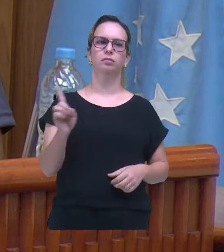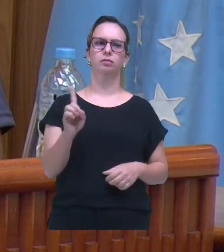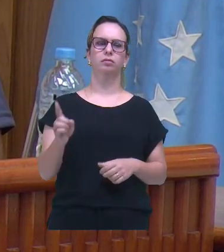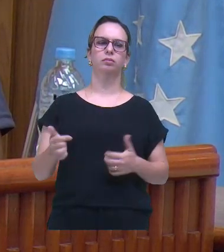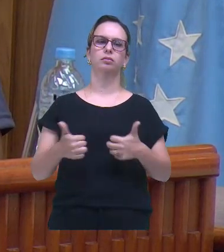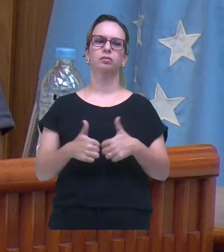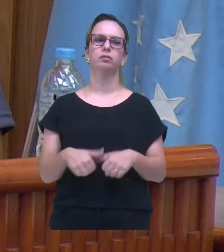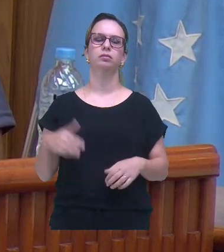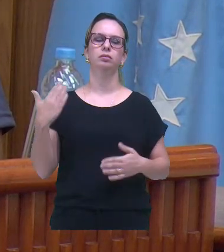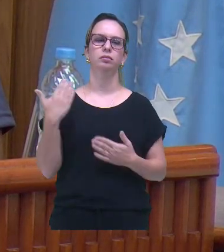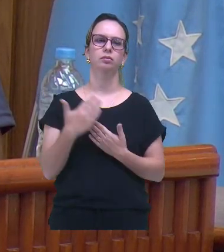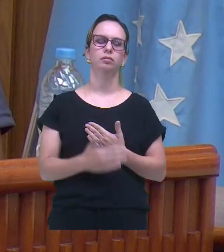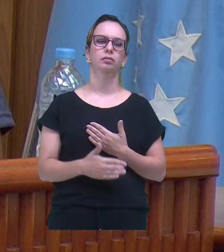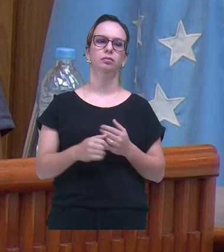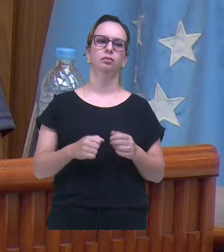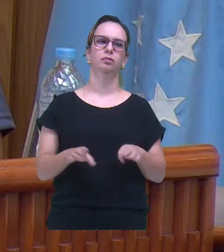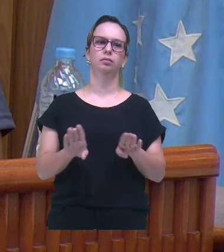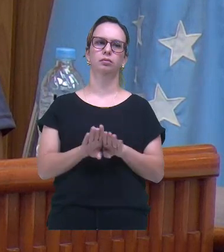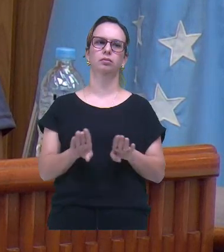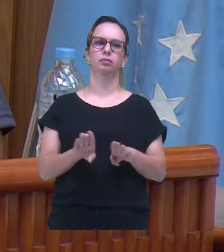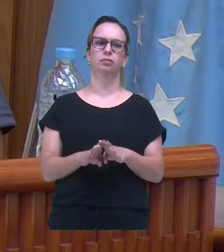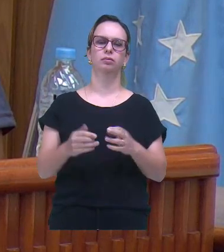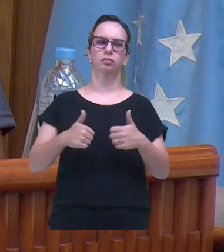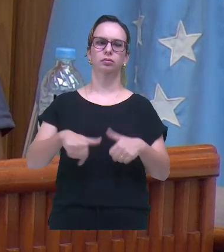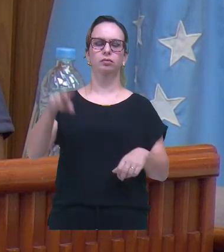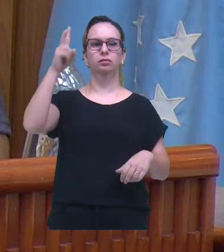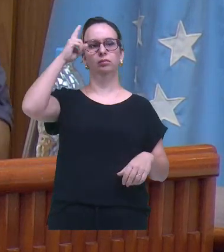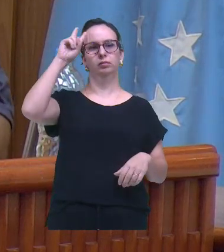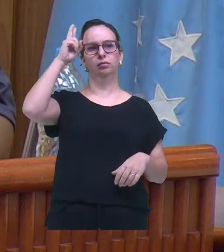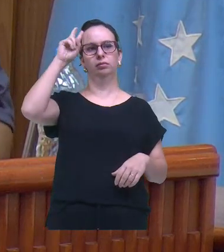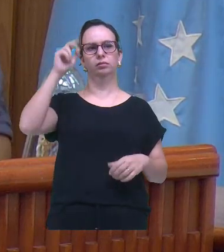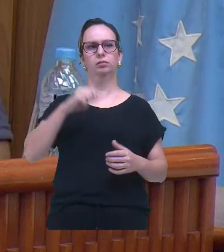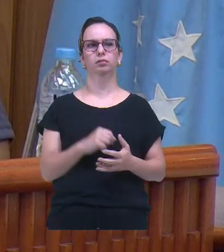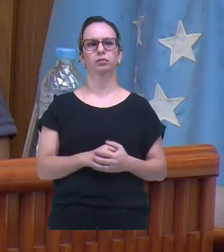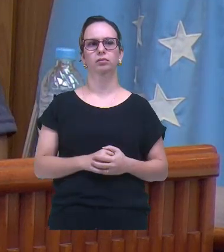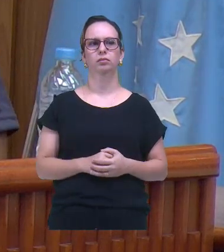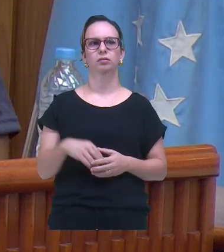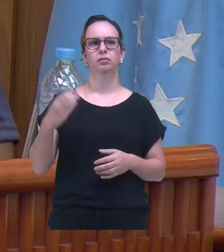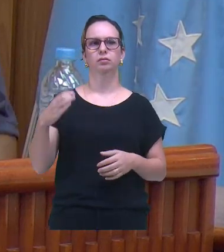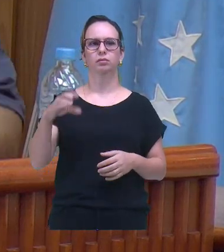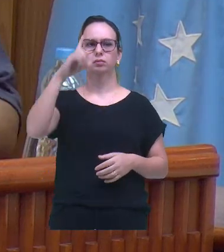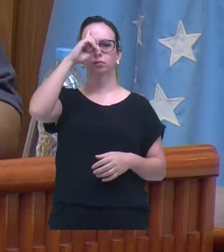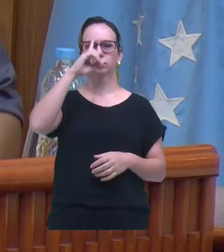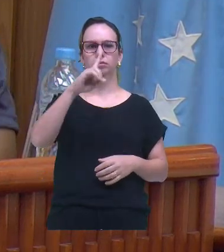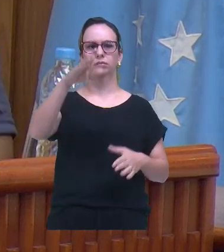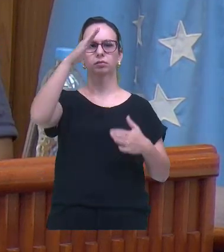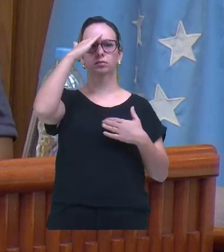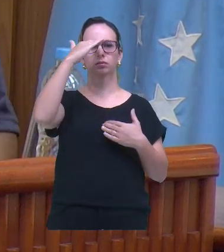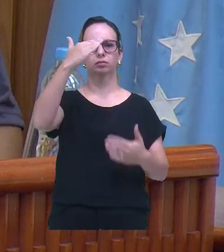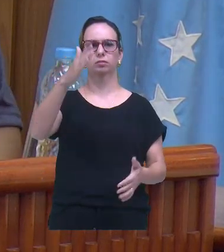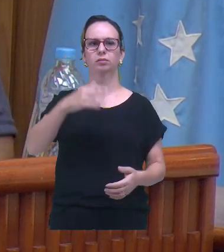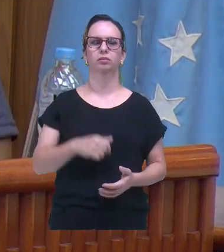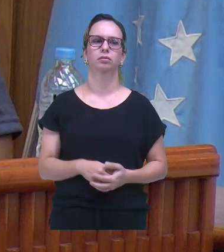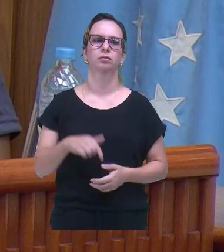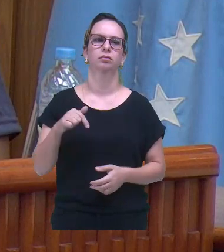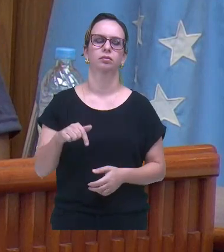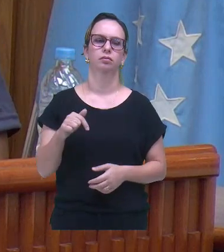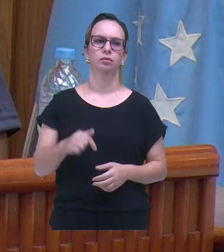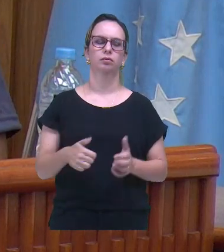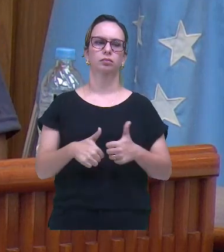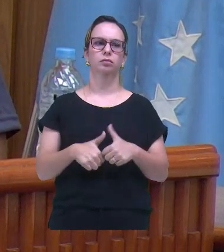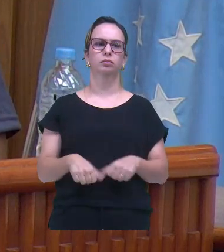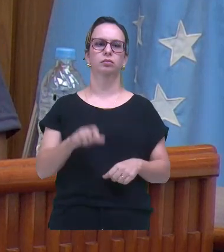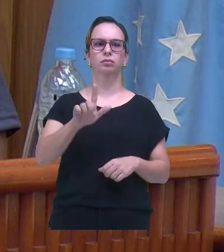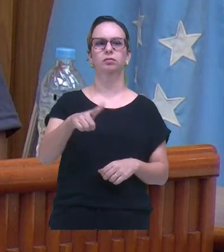estar presentes, que também são lembrados. Queria externar os meus agradecimentos aos meus amigos que aqui estão e outros que não